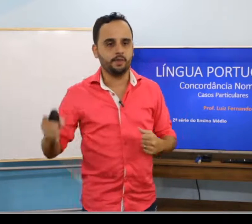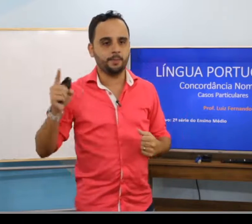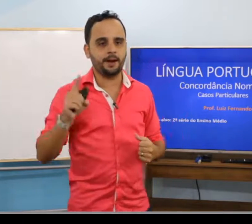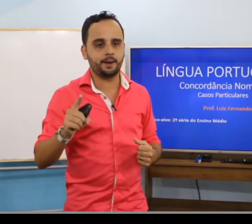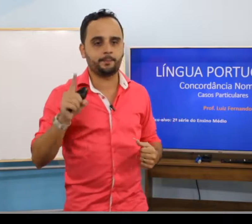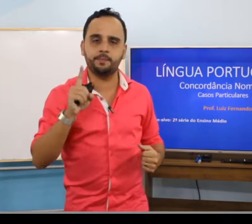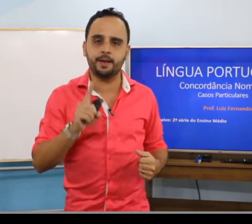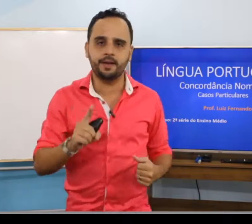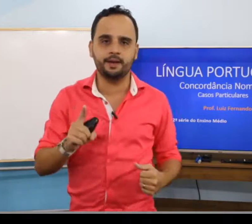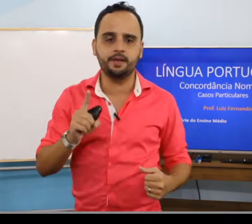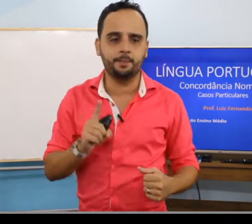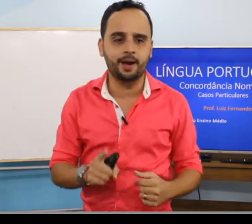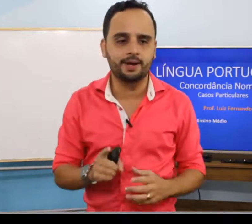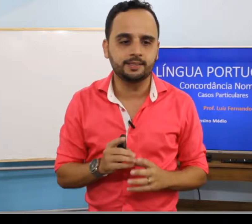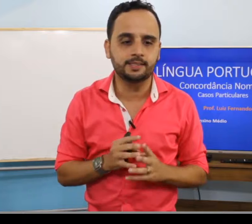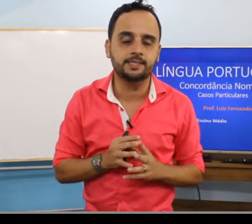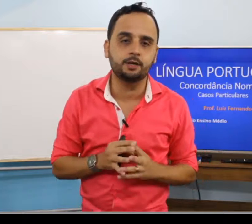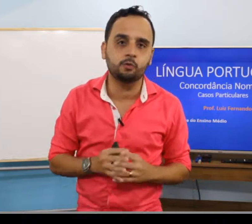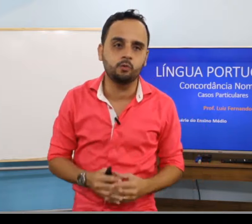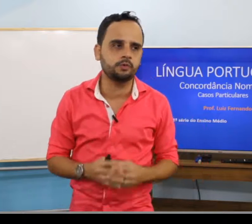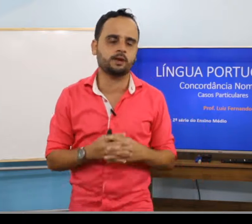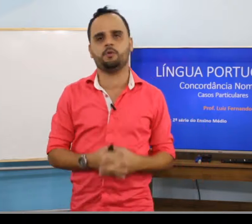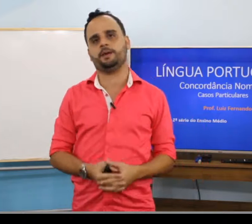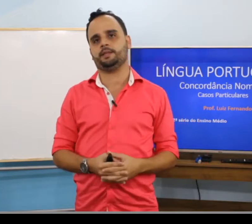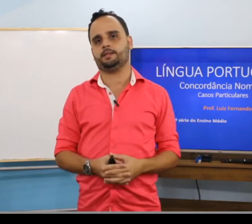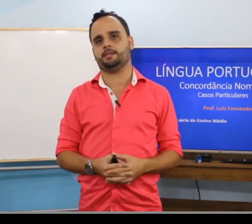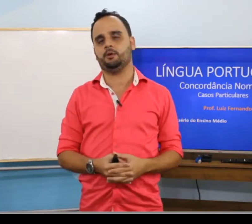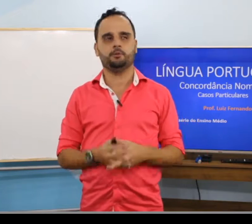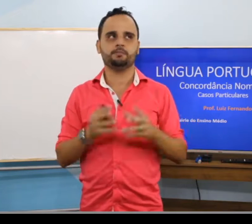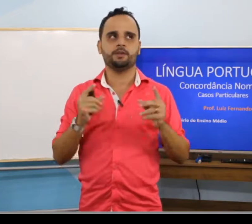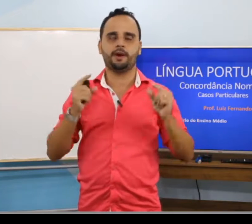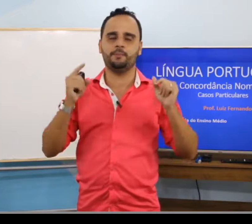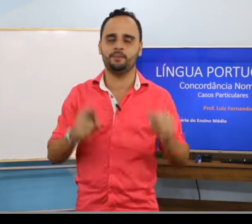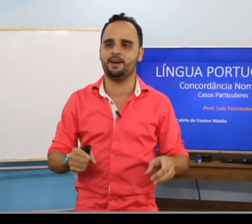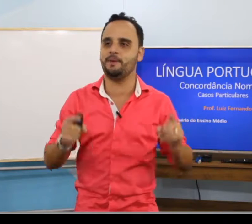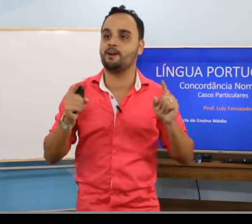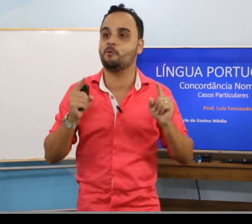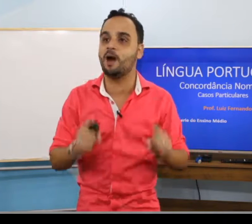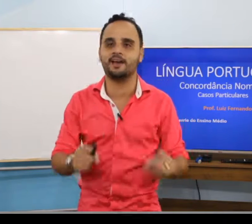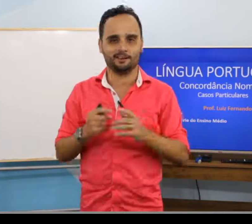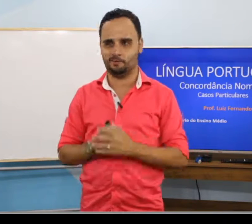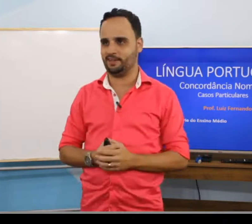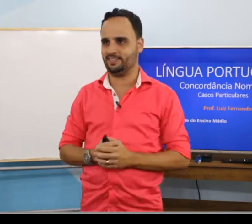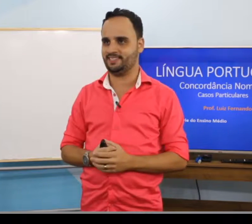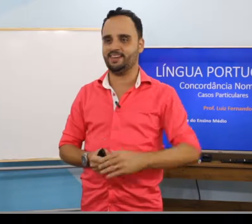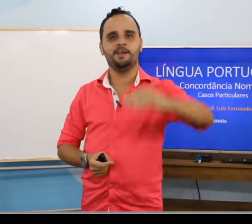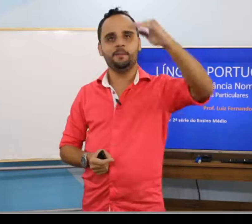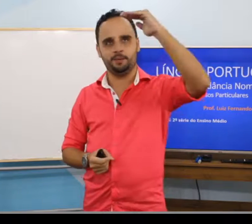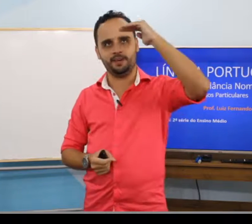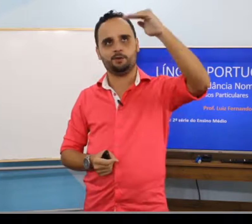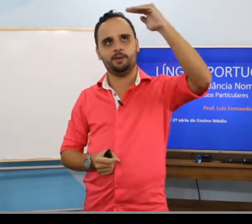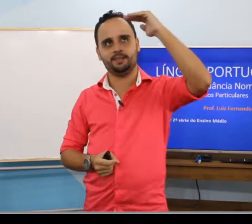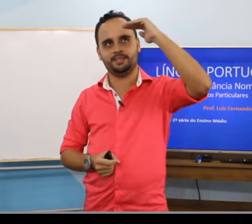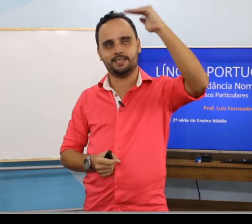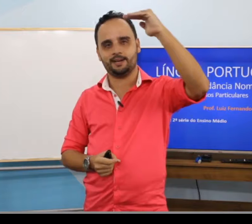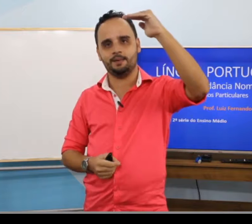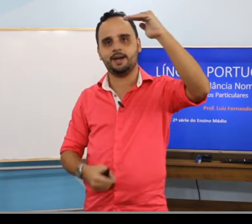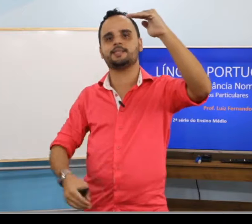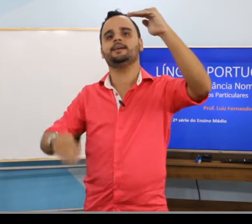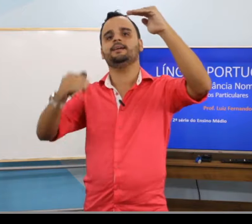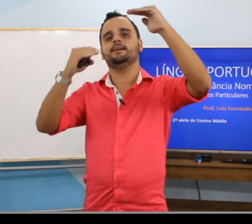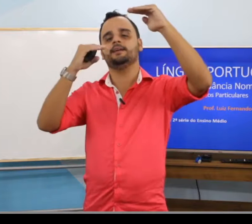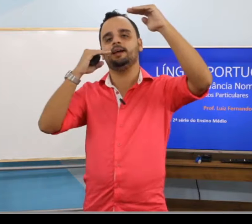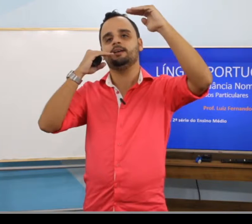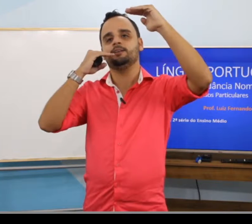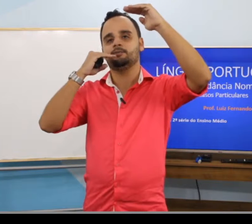especial para a primeira e para a segunda competência para primeiro e para quarta competência primeira competência